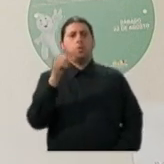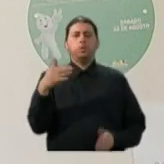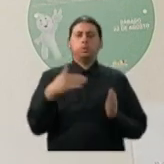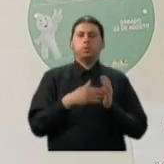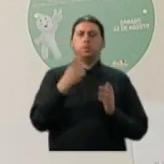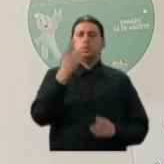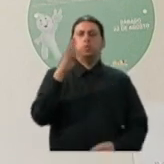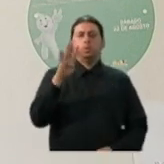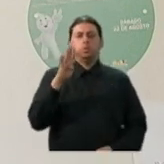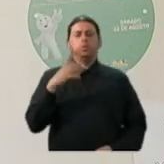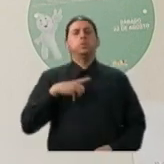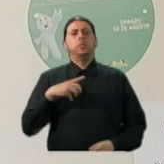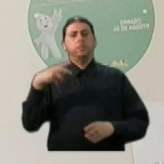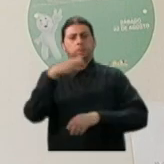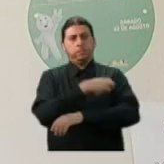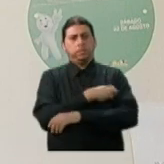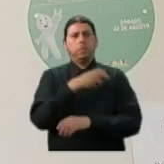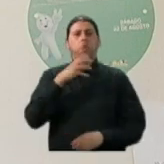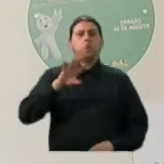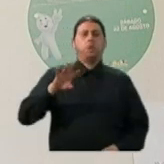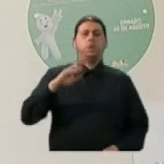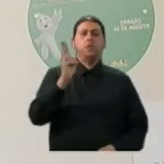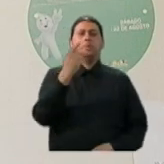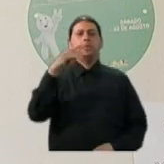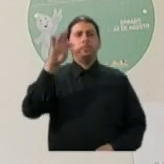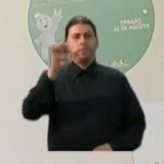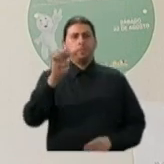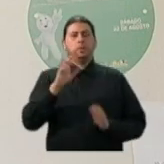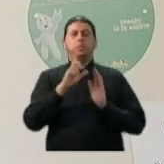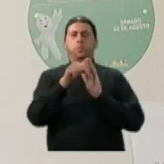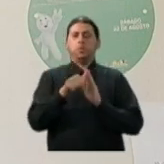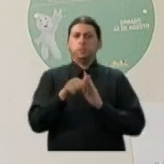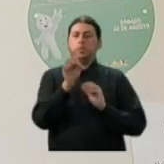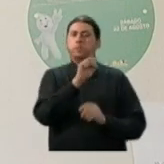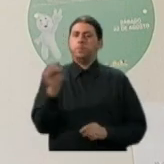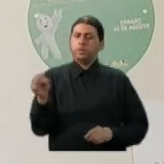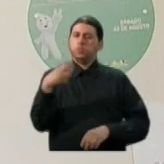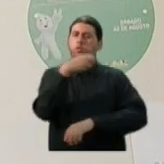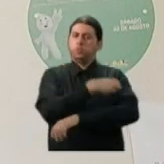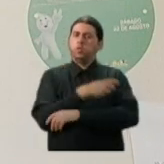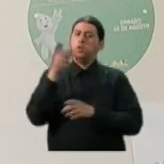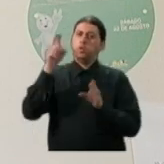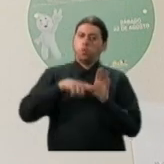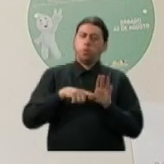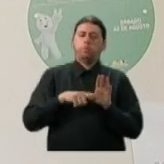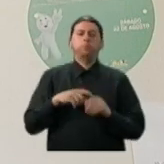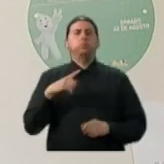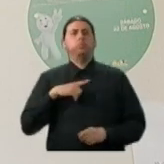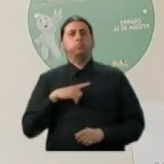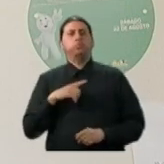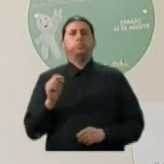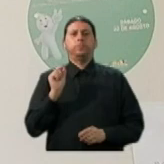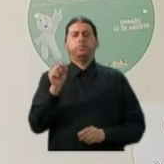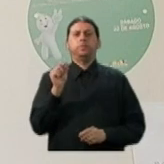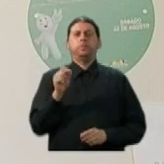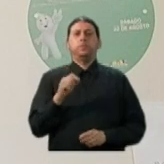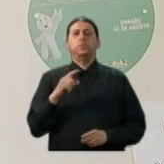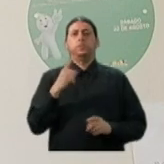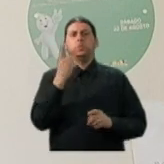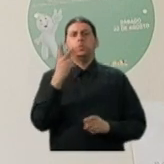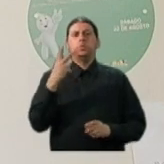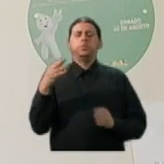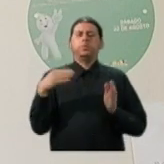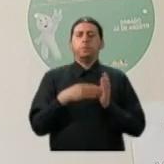vacinar contra o HPV e repetir a dose 6 meses depois. Dos 12 aos 13 anos, tem uma dose única